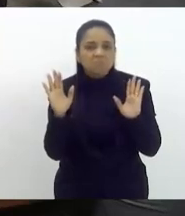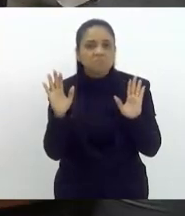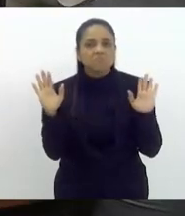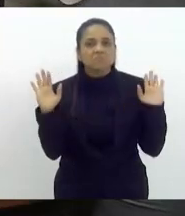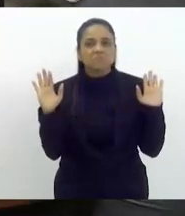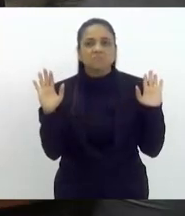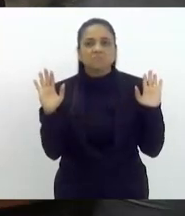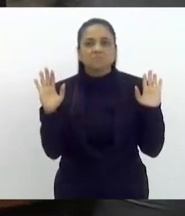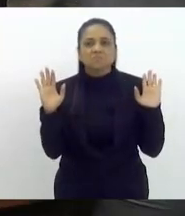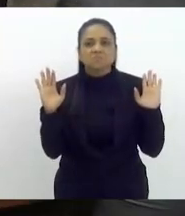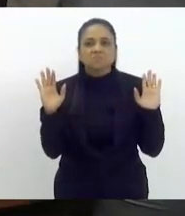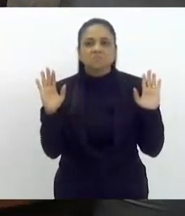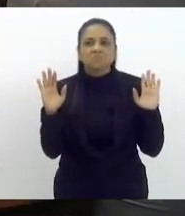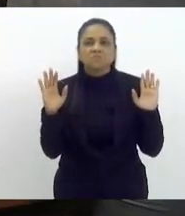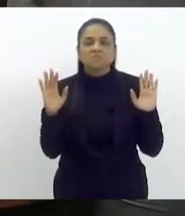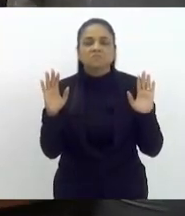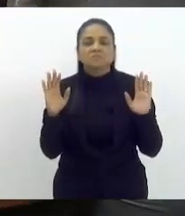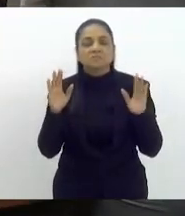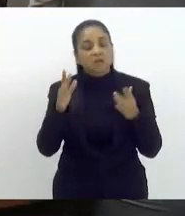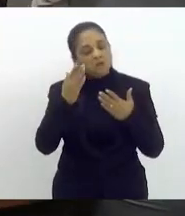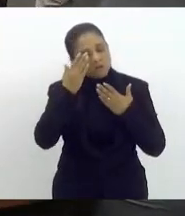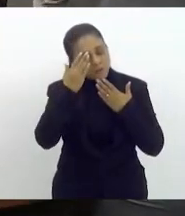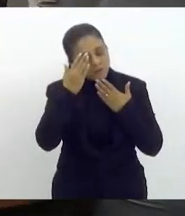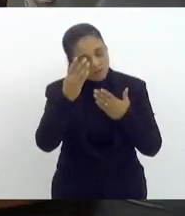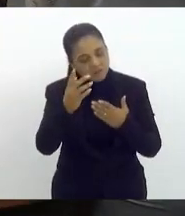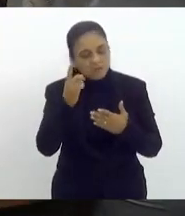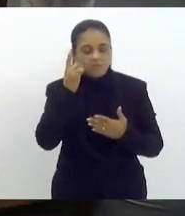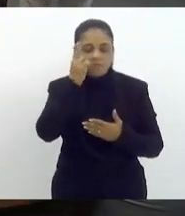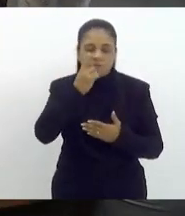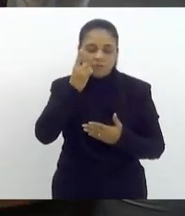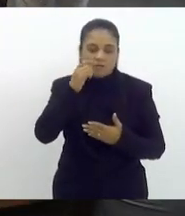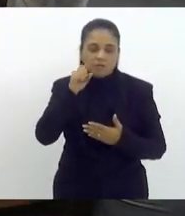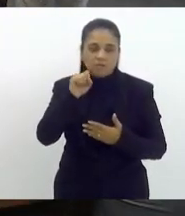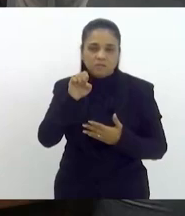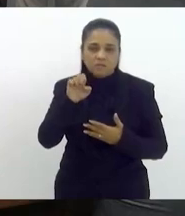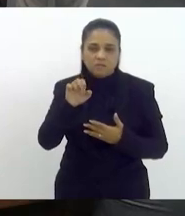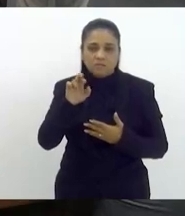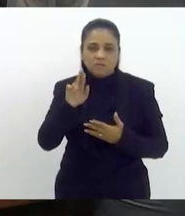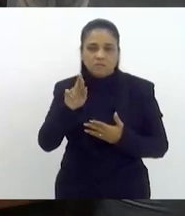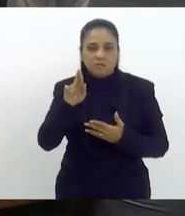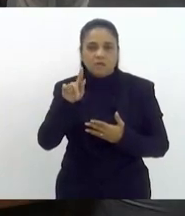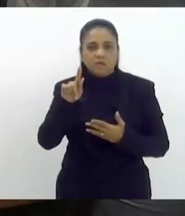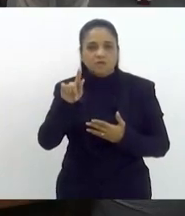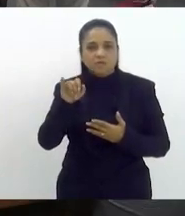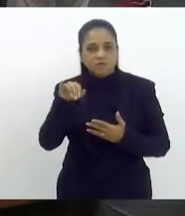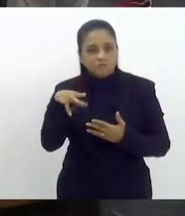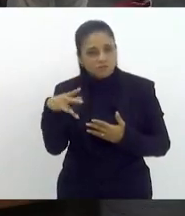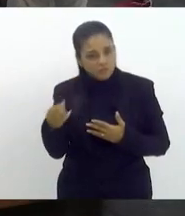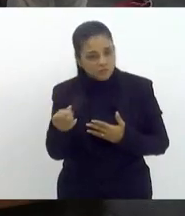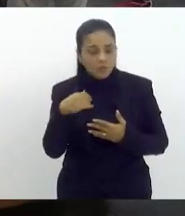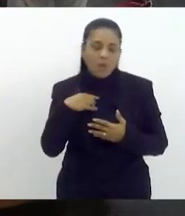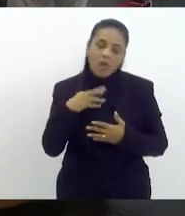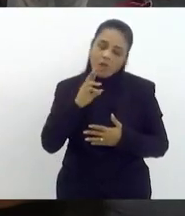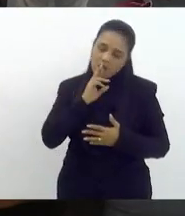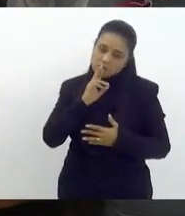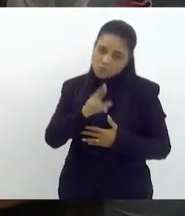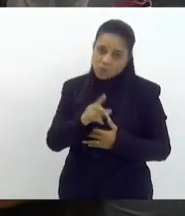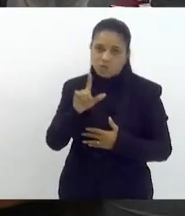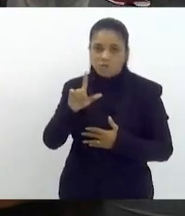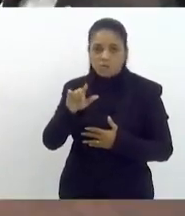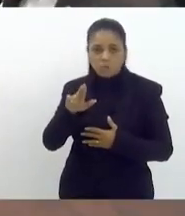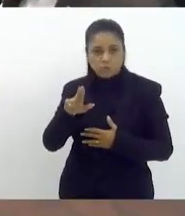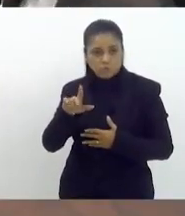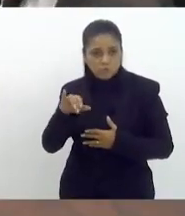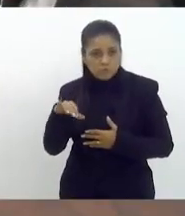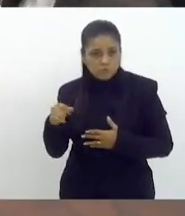eu agradeço Deputado Serginho a sua boa vontade a sua ocorrência da deputada e obviamente que é prerrogativa